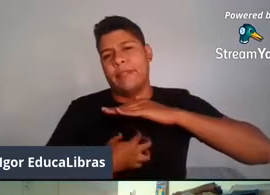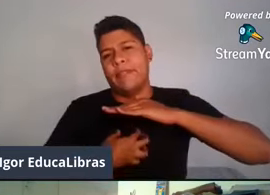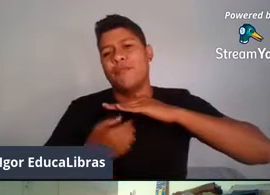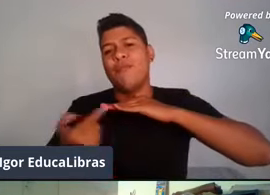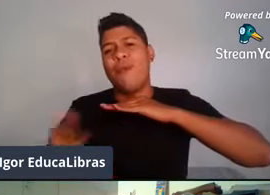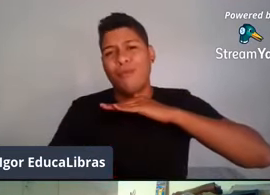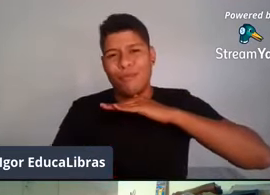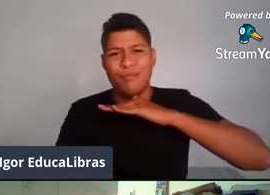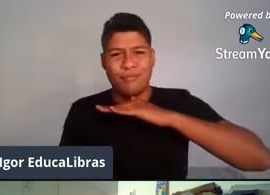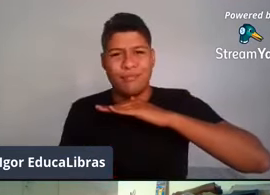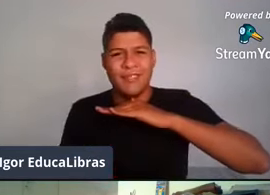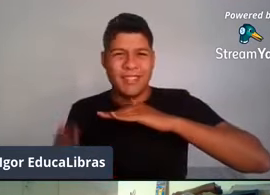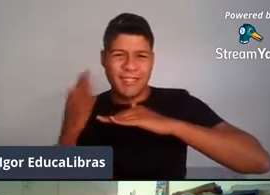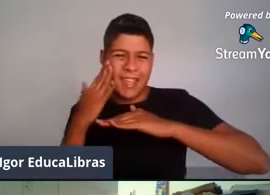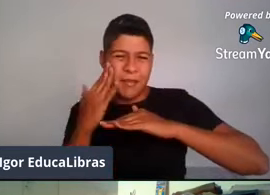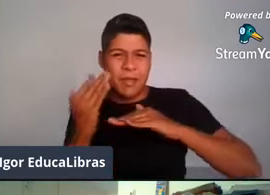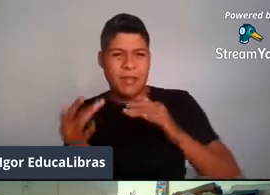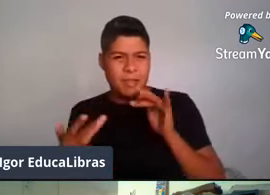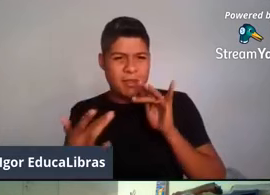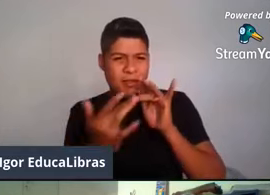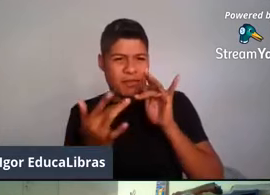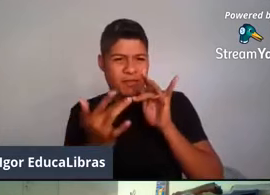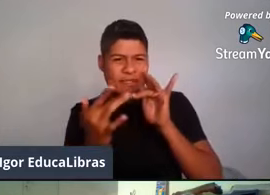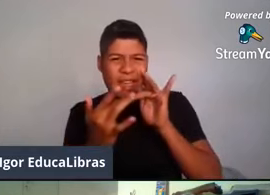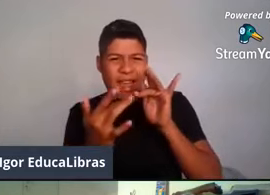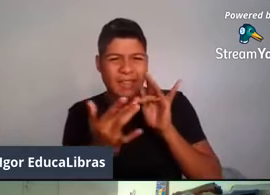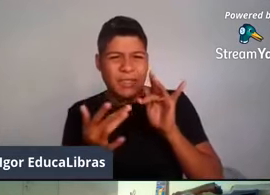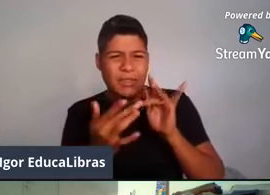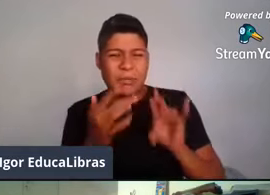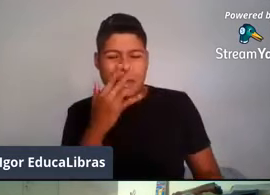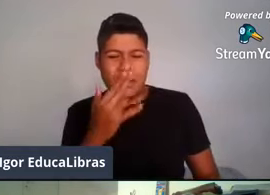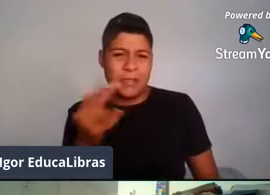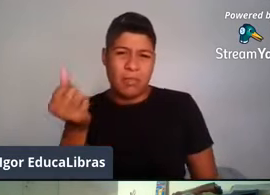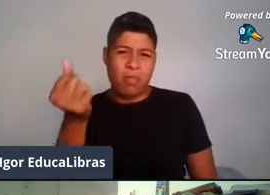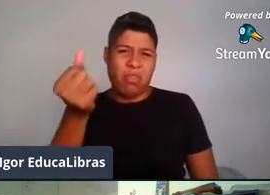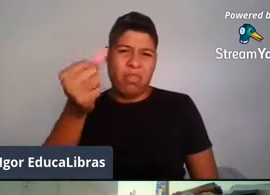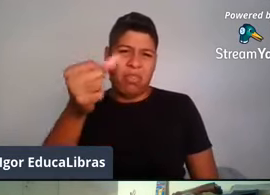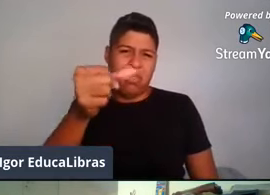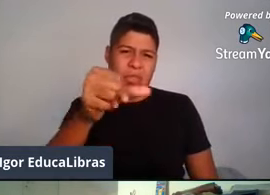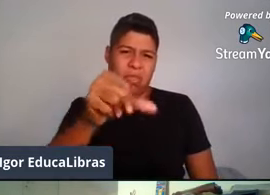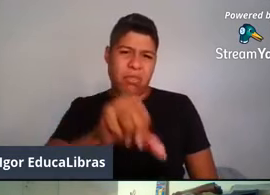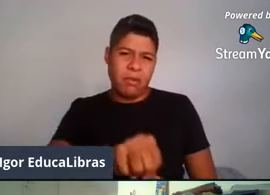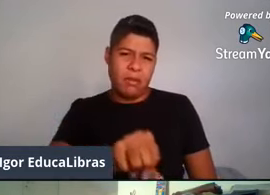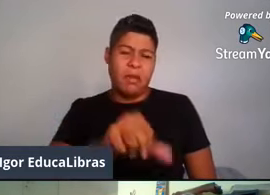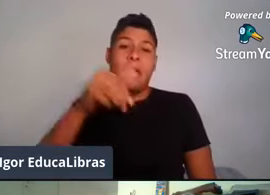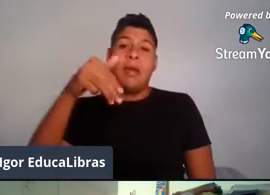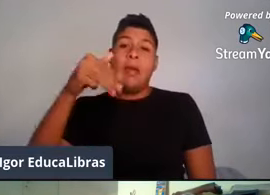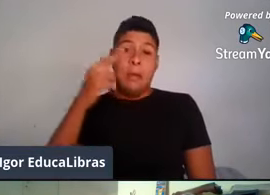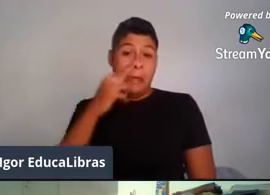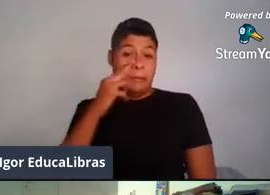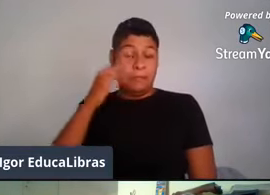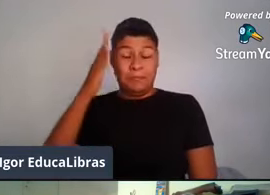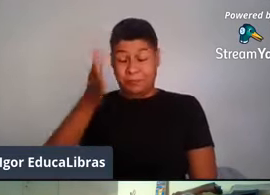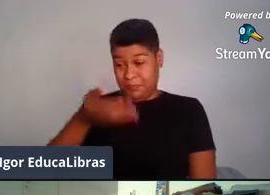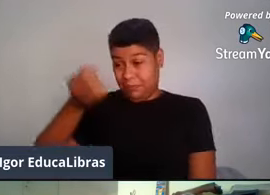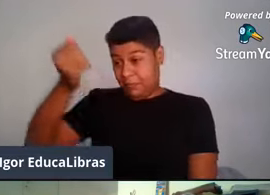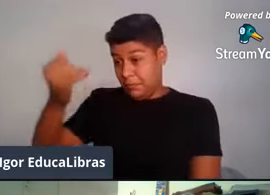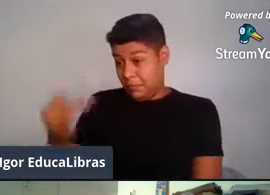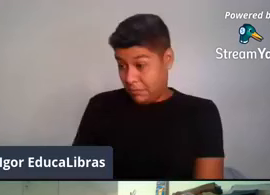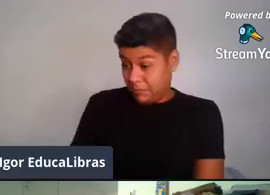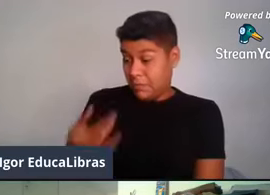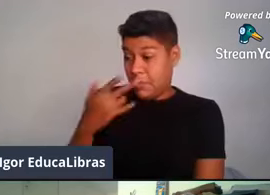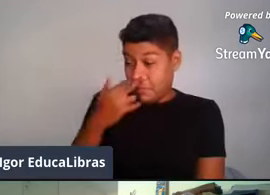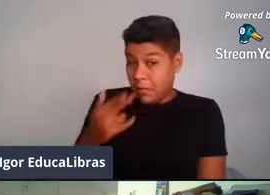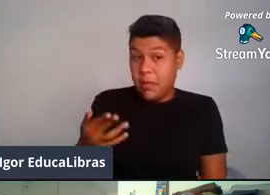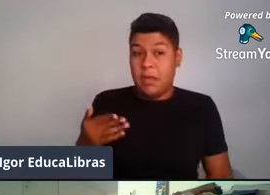essa convivência está prejudicada. Por um lado, como a Marinalva disse, isso abre